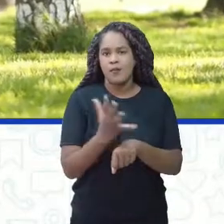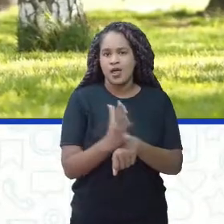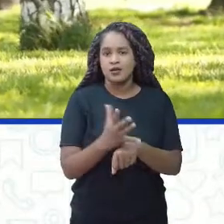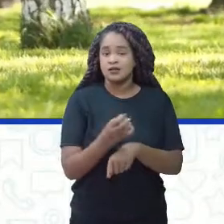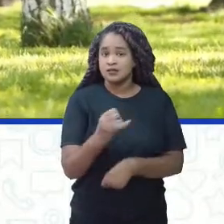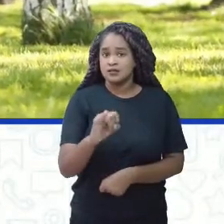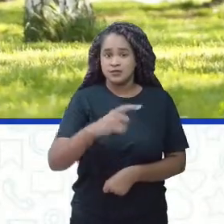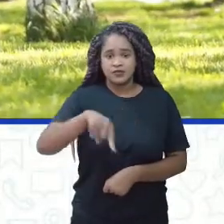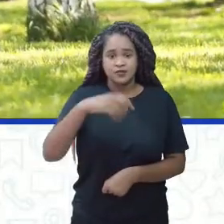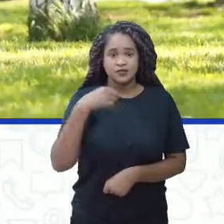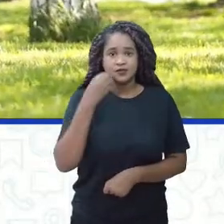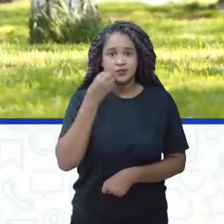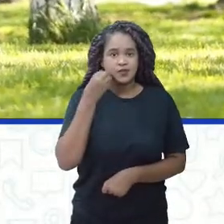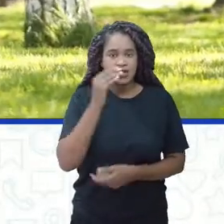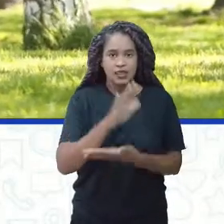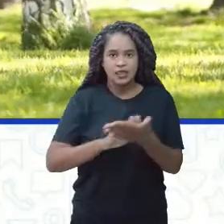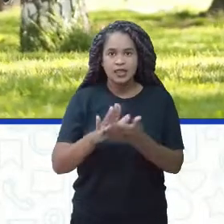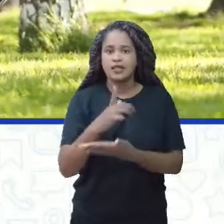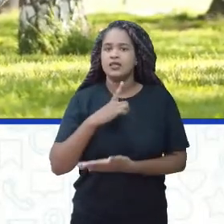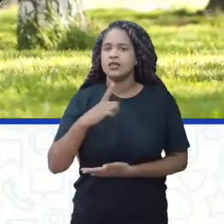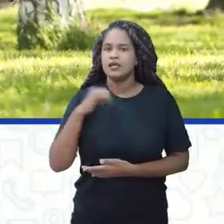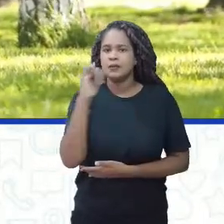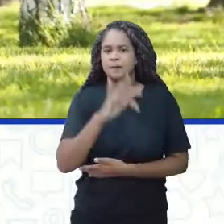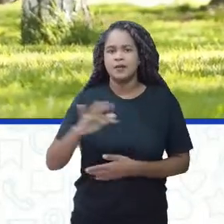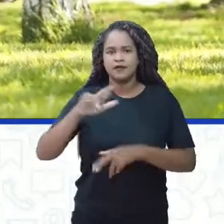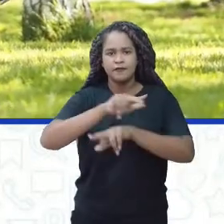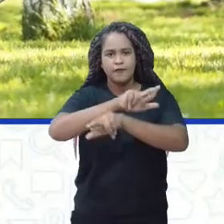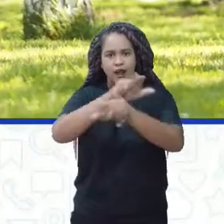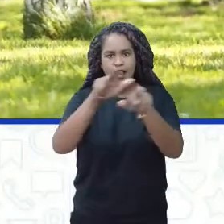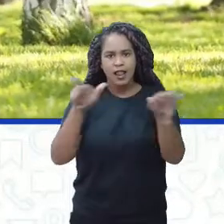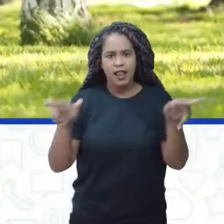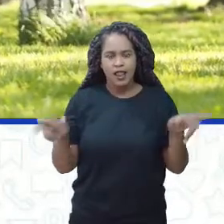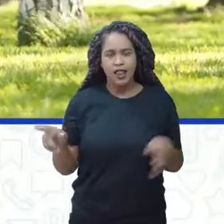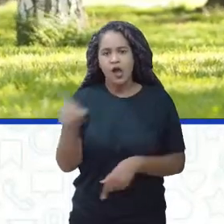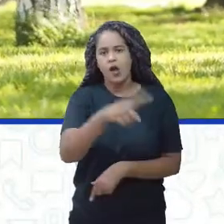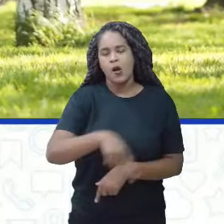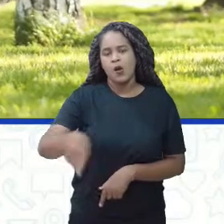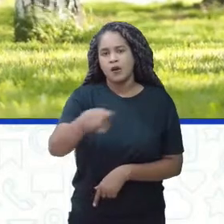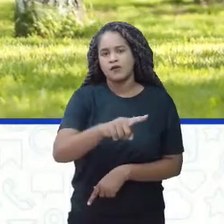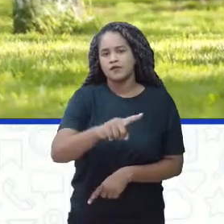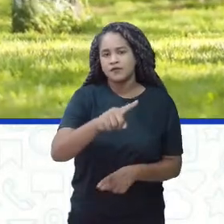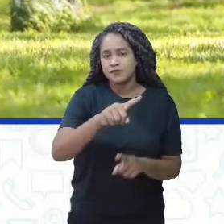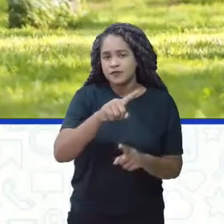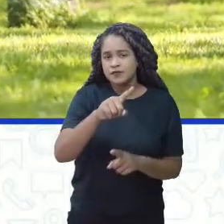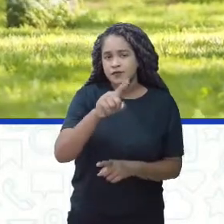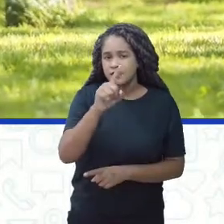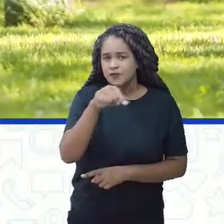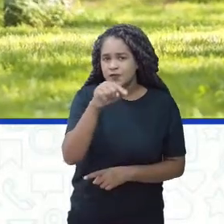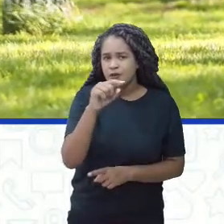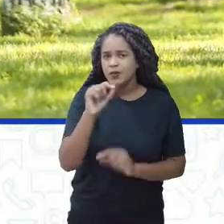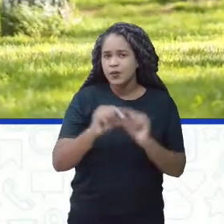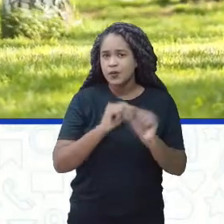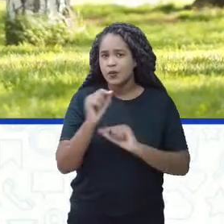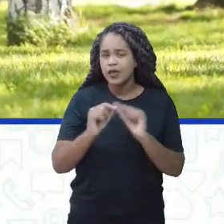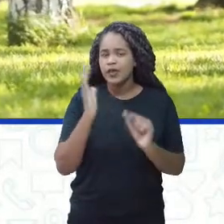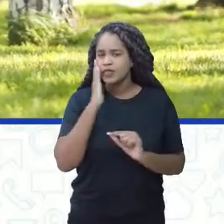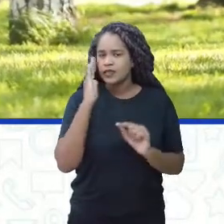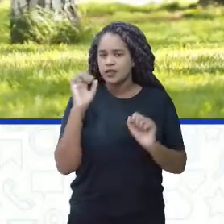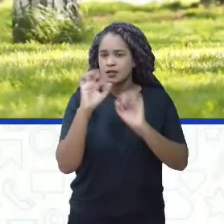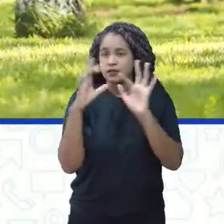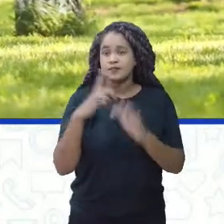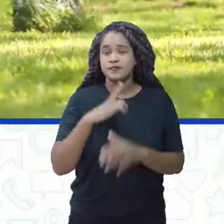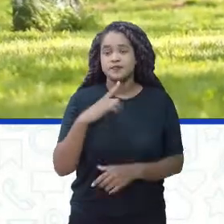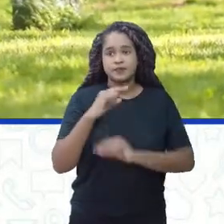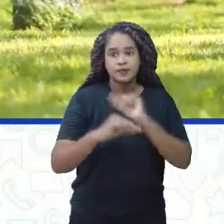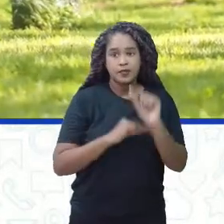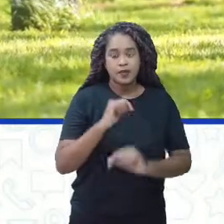nenhuma vivência. Tem aí várias imagens diferentes para vocês irem tendo uma ideia. Como eu falei, existe a prática